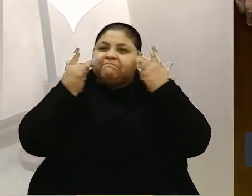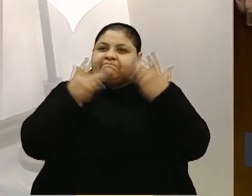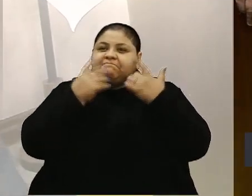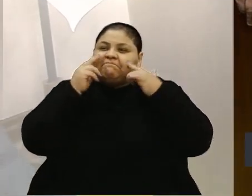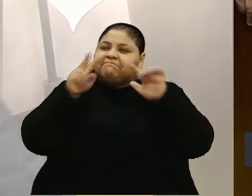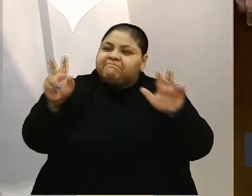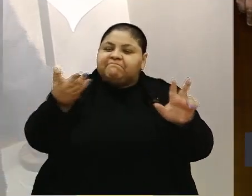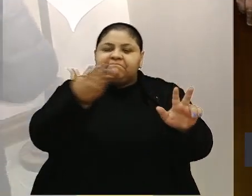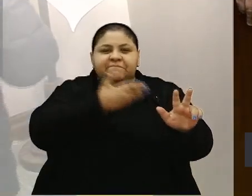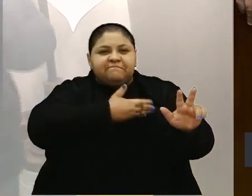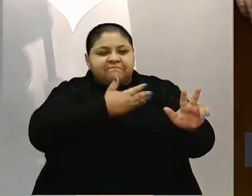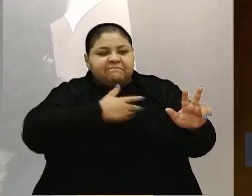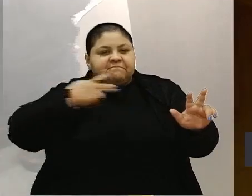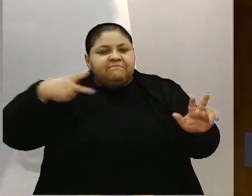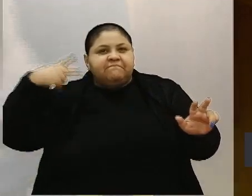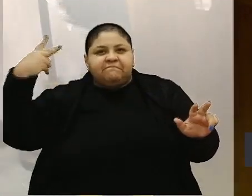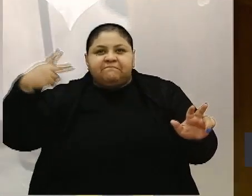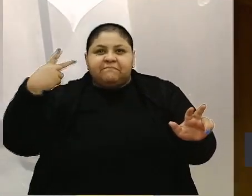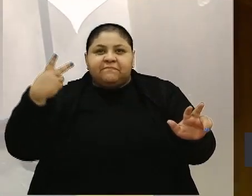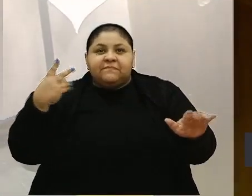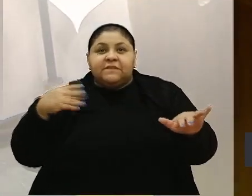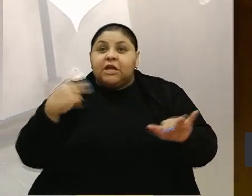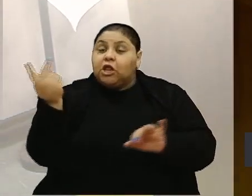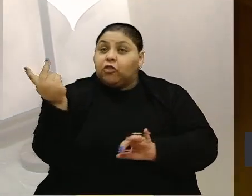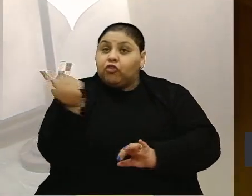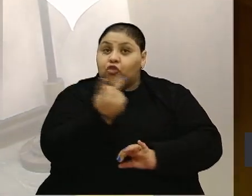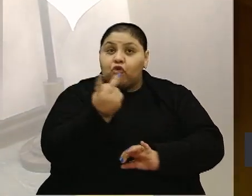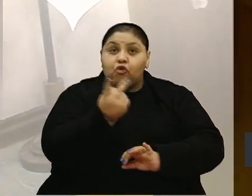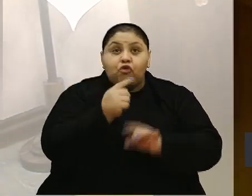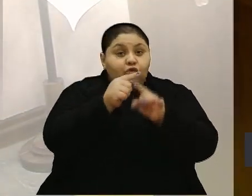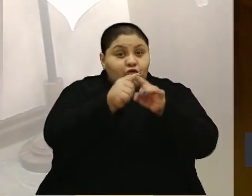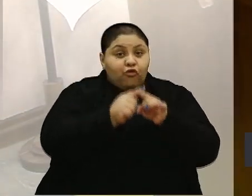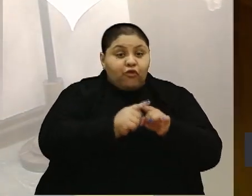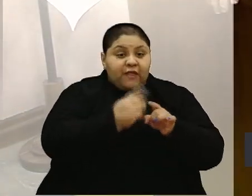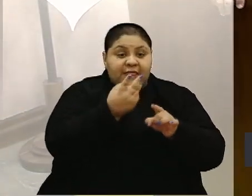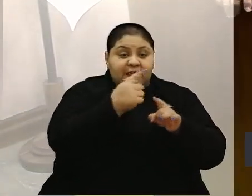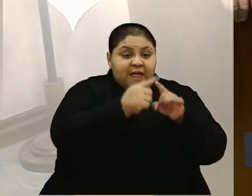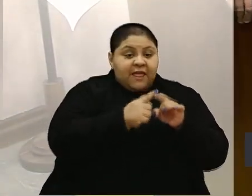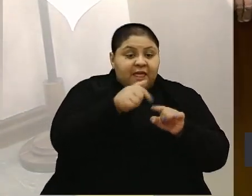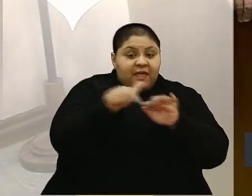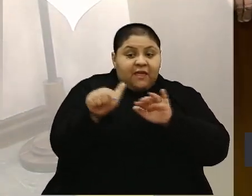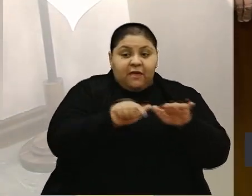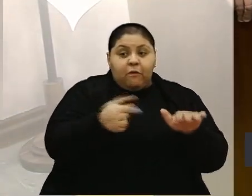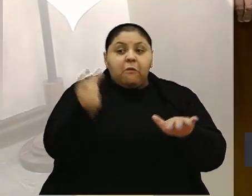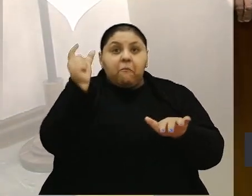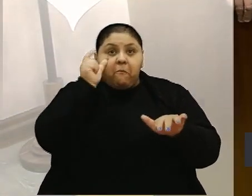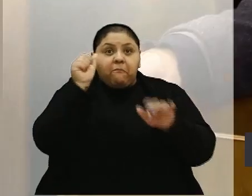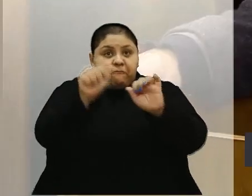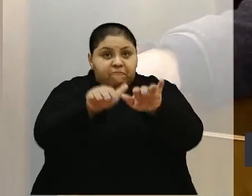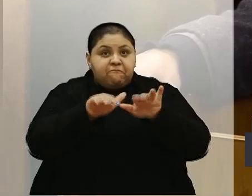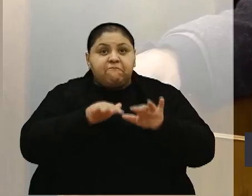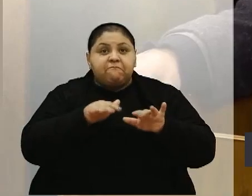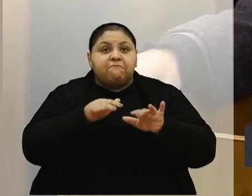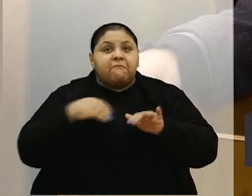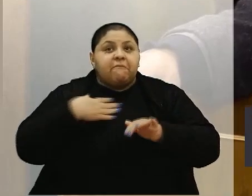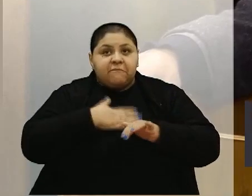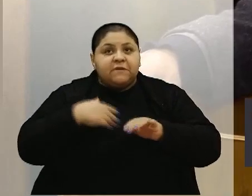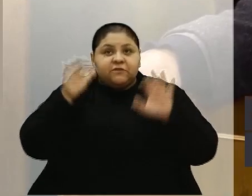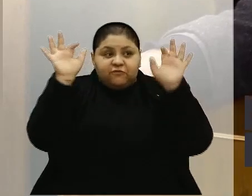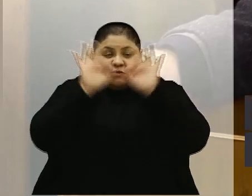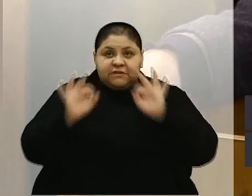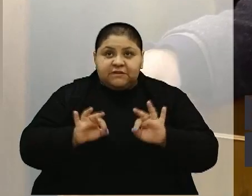amigos vereadores. Aliás, 2 vezes ou 3 vezes por semana eu venho assistir a sessão. E me sinto feliz aqui,